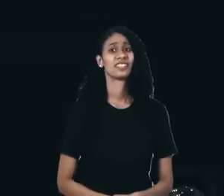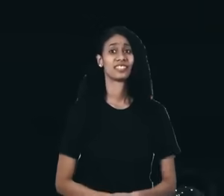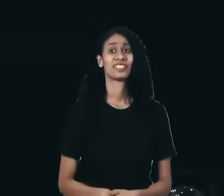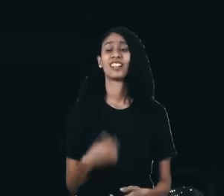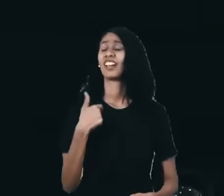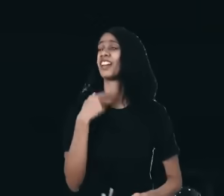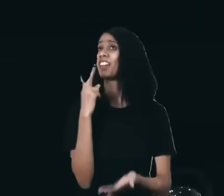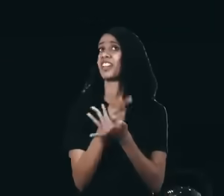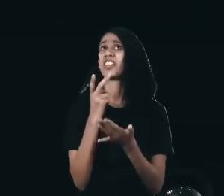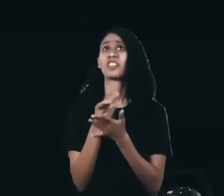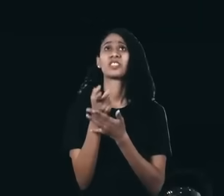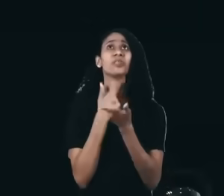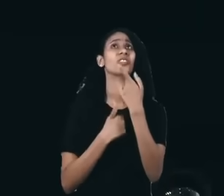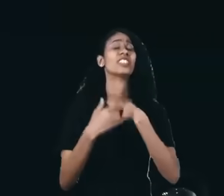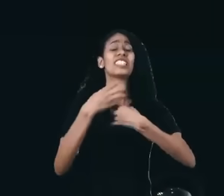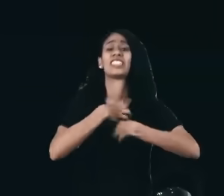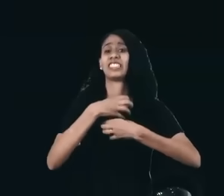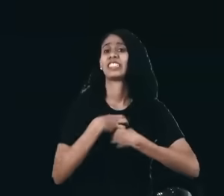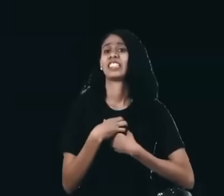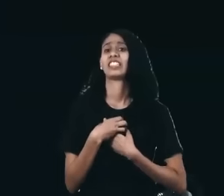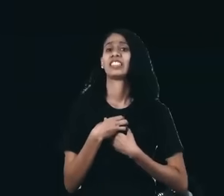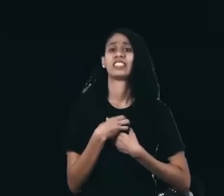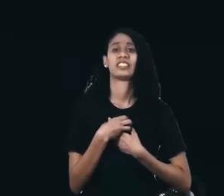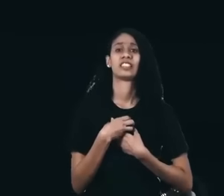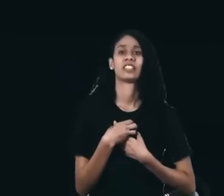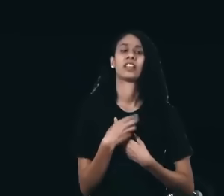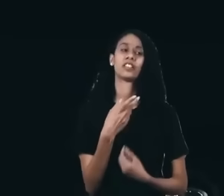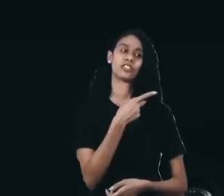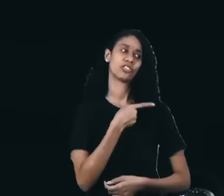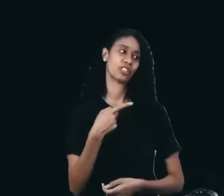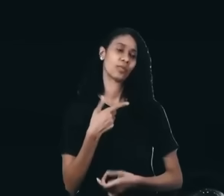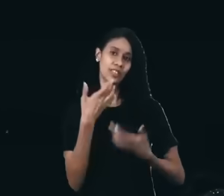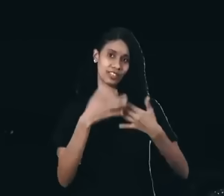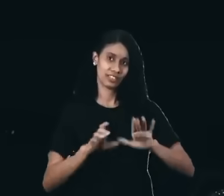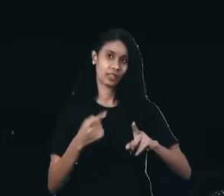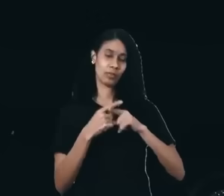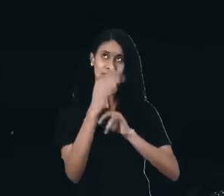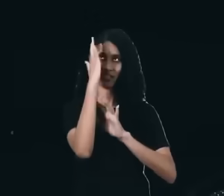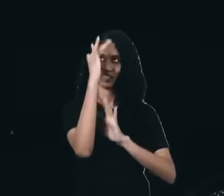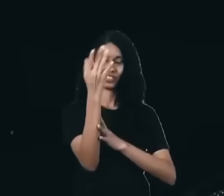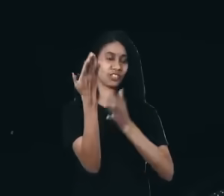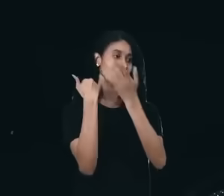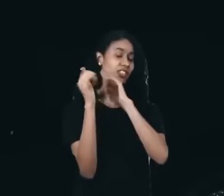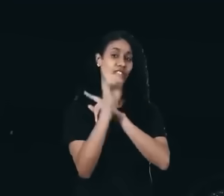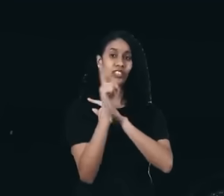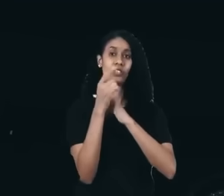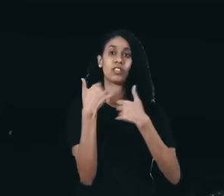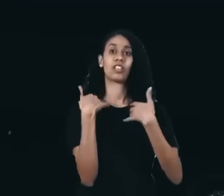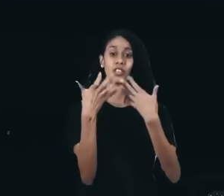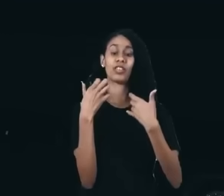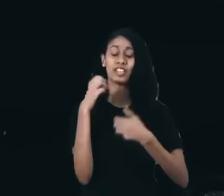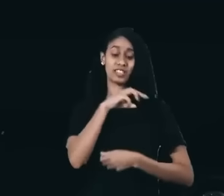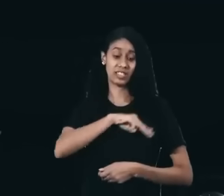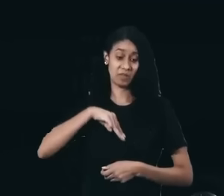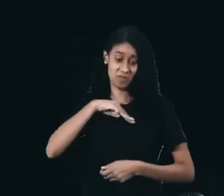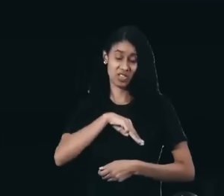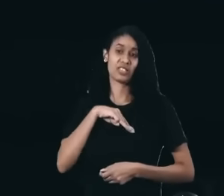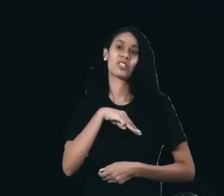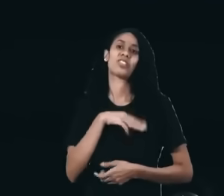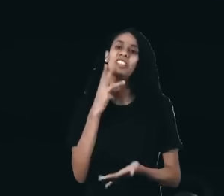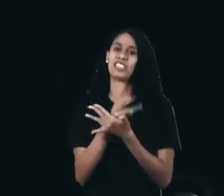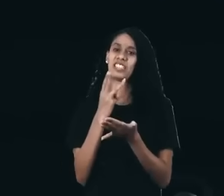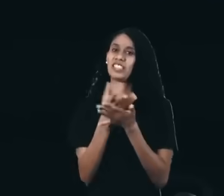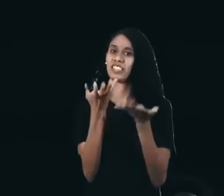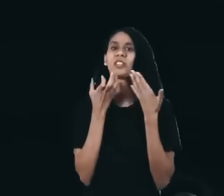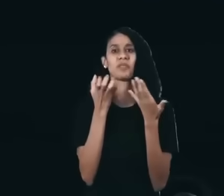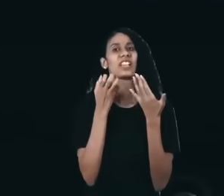sempre desejei o chamado. Eu não desejava o chamado pastoral, porque naquela época não tinha nem como eu sonhar com isso. Eu sempre desejei ser missionária. Eu sempre quis isso aqui.